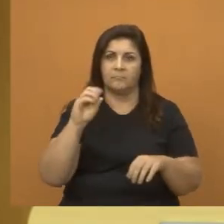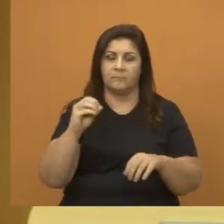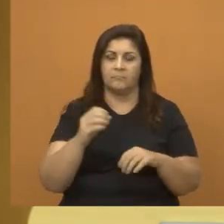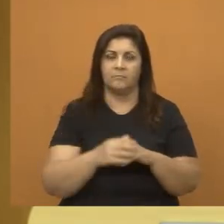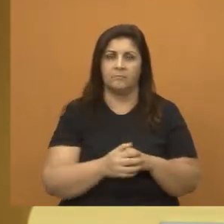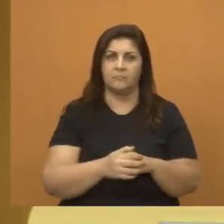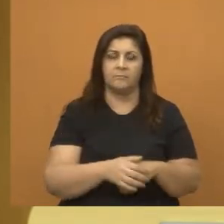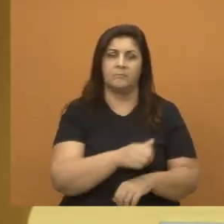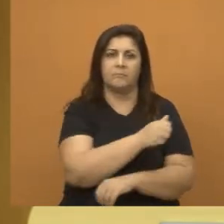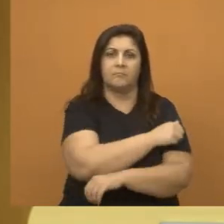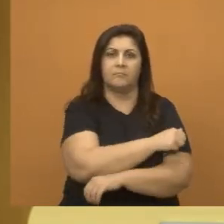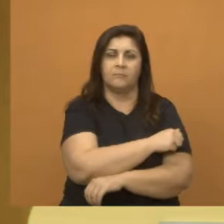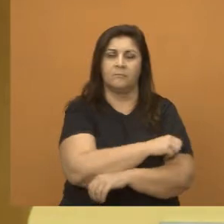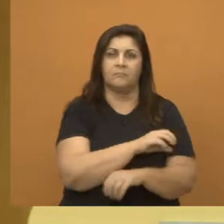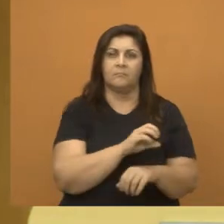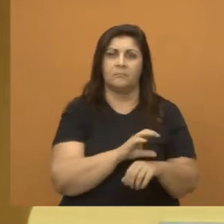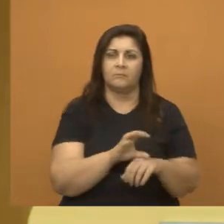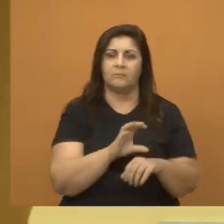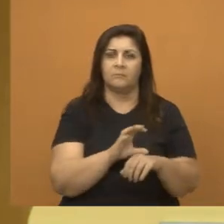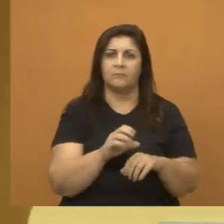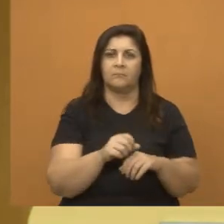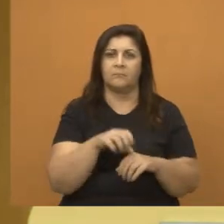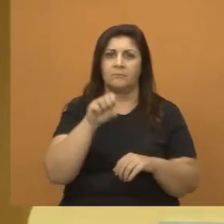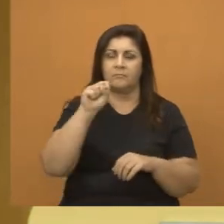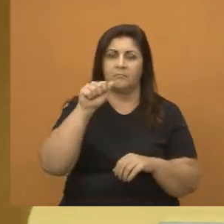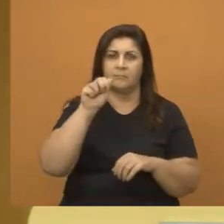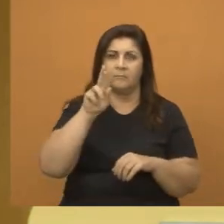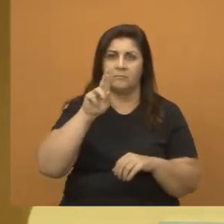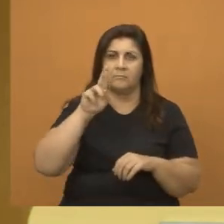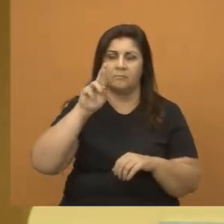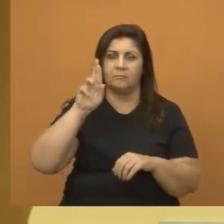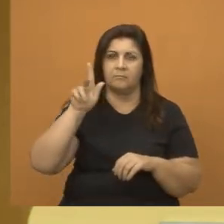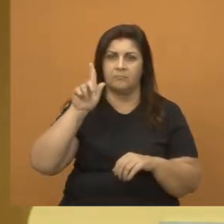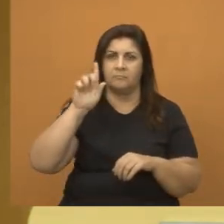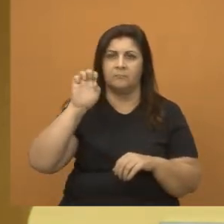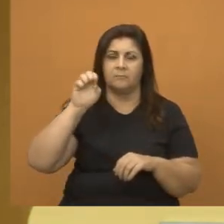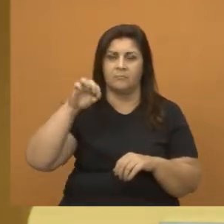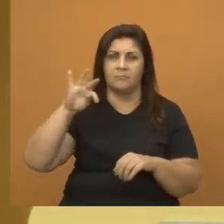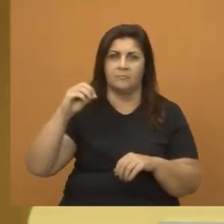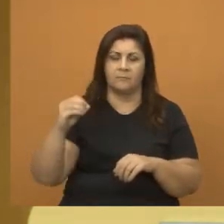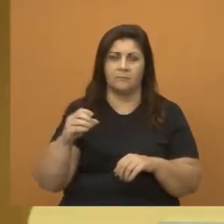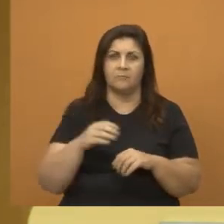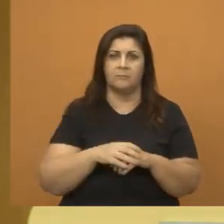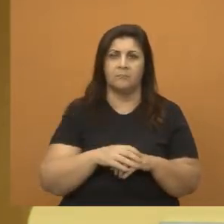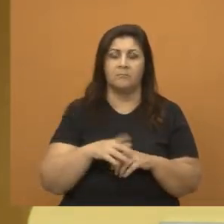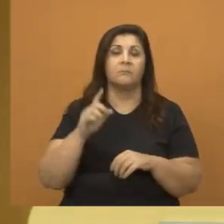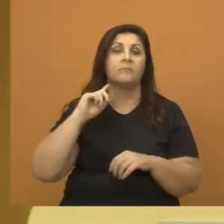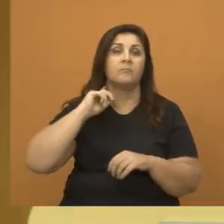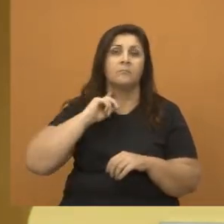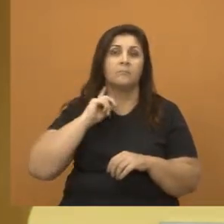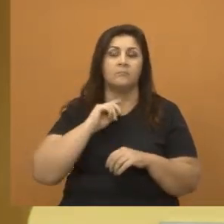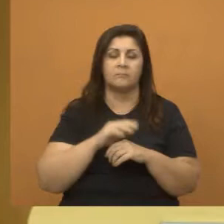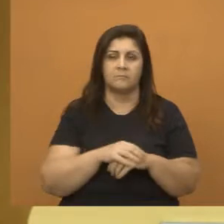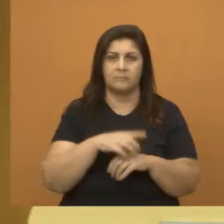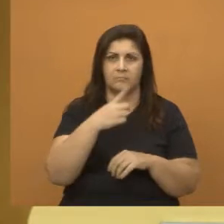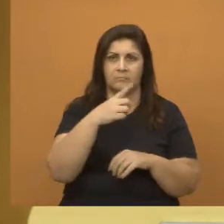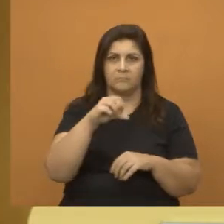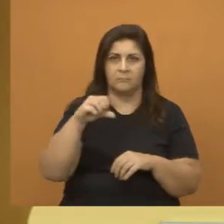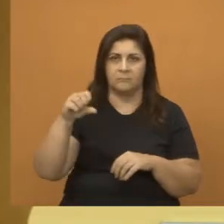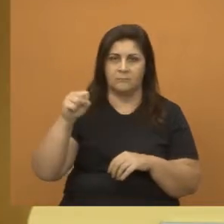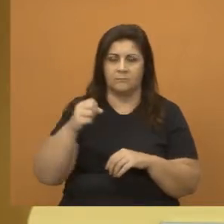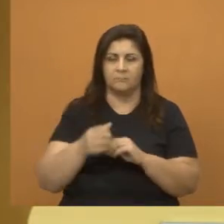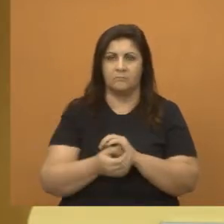aluno de formação de sargento 10º batalhão de infantaria juiz de fora minas gerais em 1998